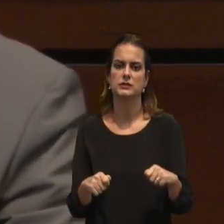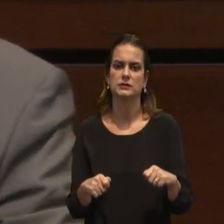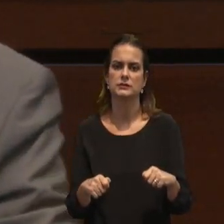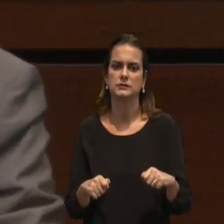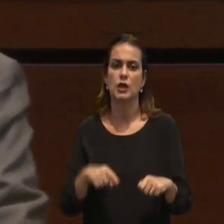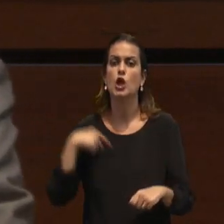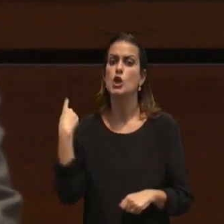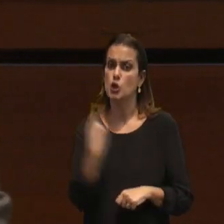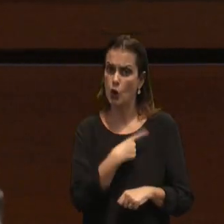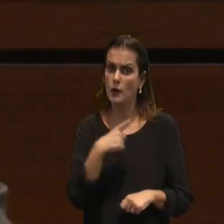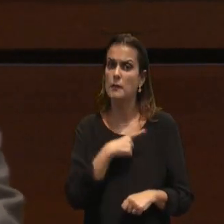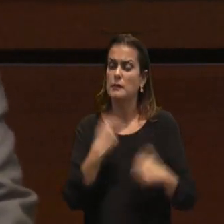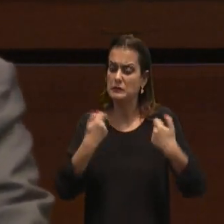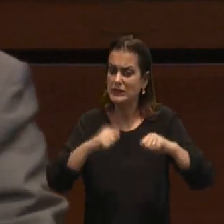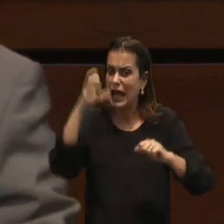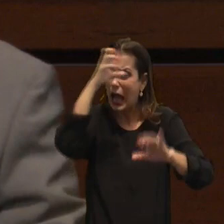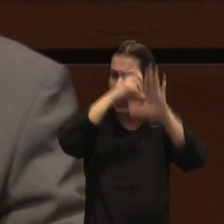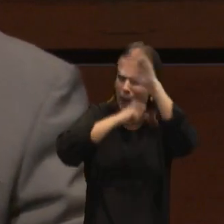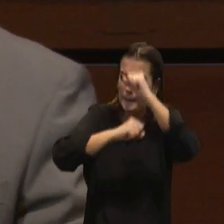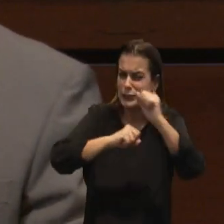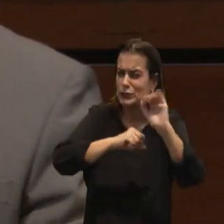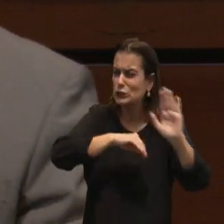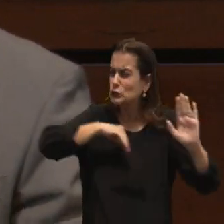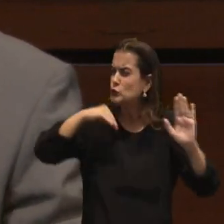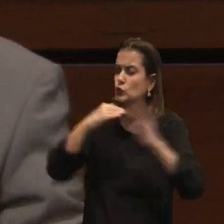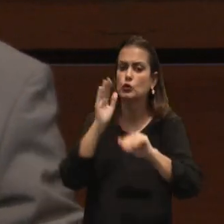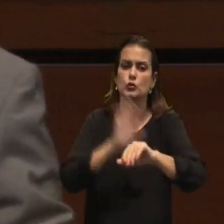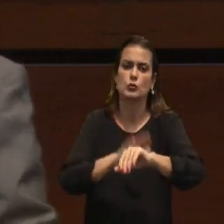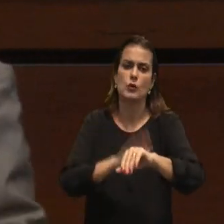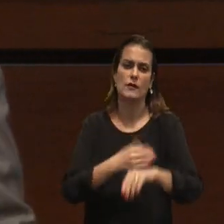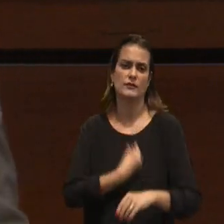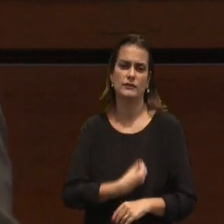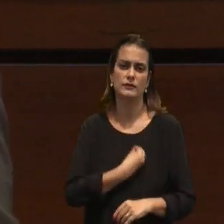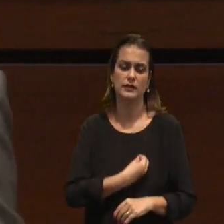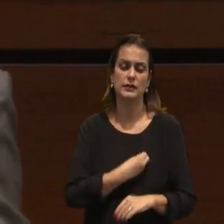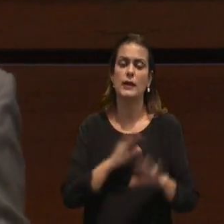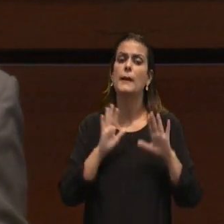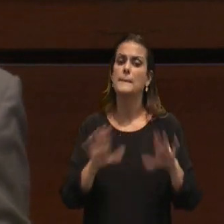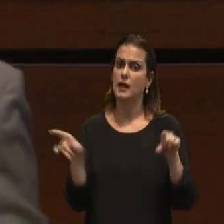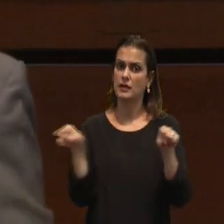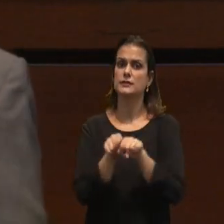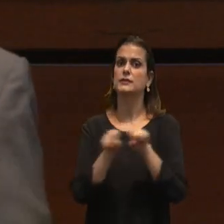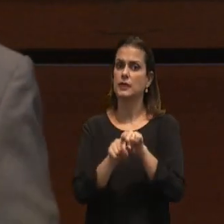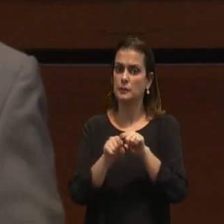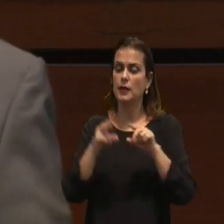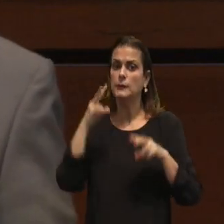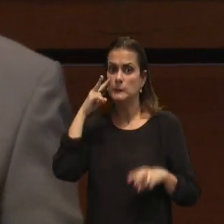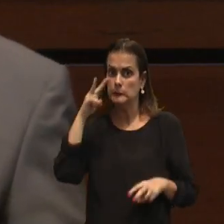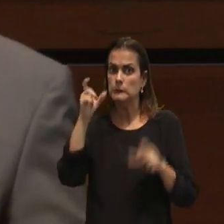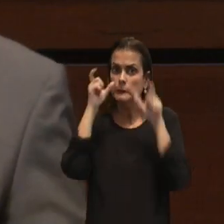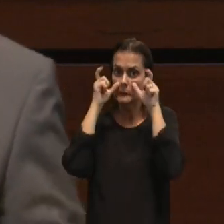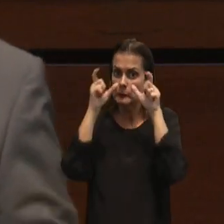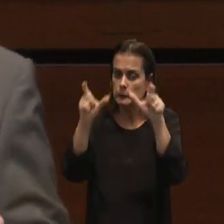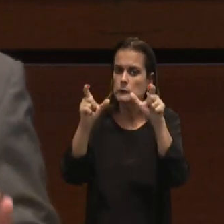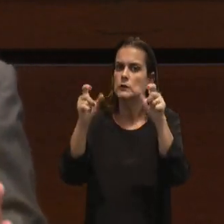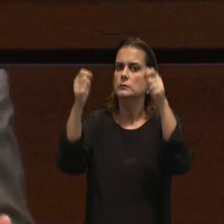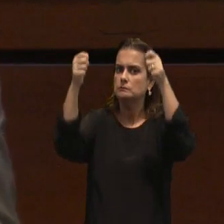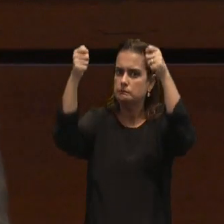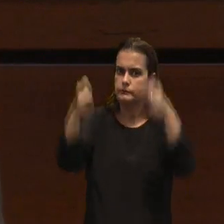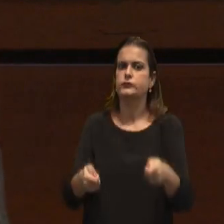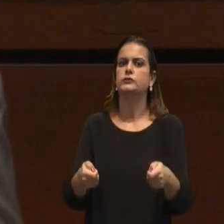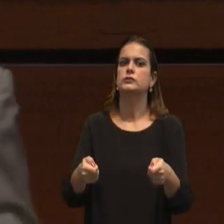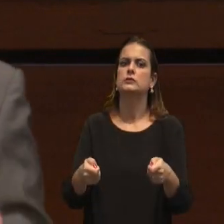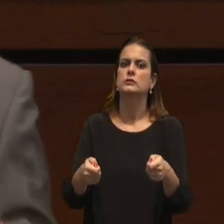Nós temos muito que aprender em todas as situações, mas temos também que estar alertas, com os nossos olhos